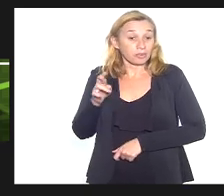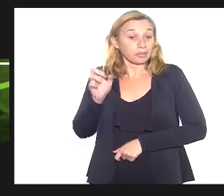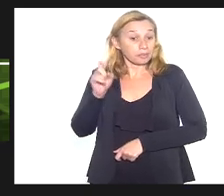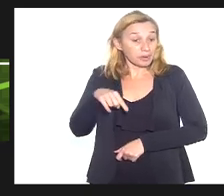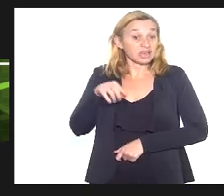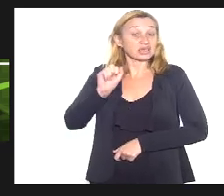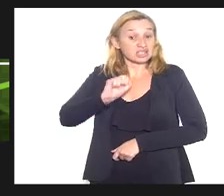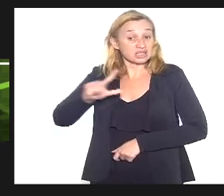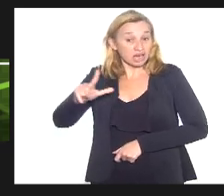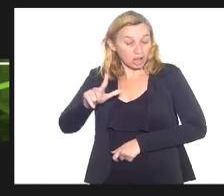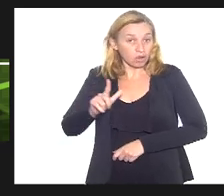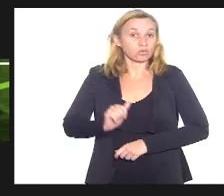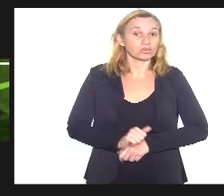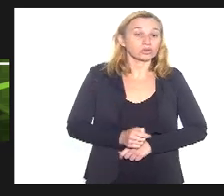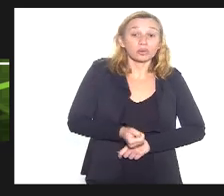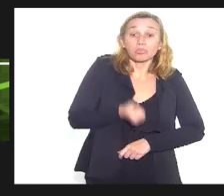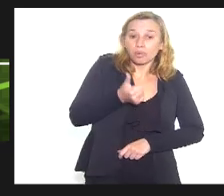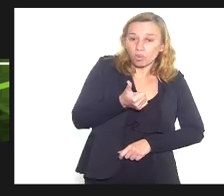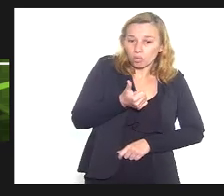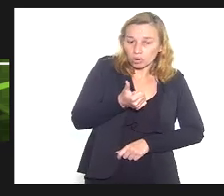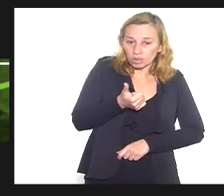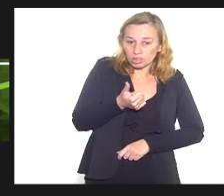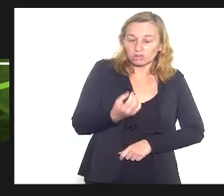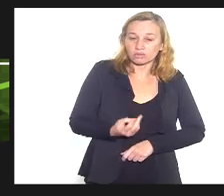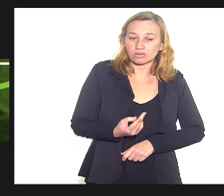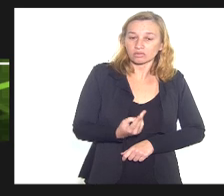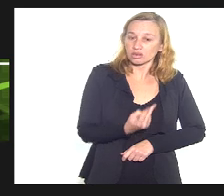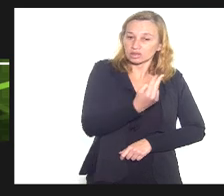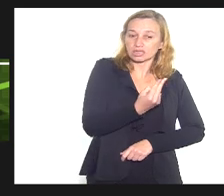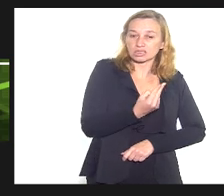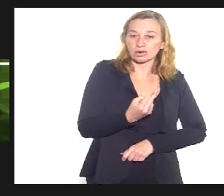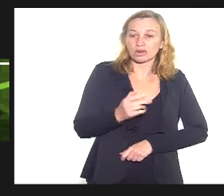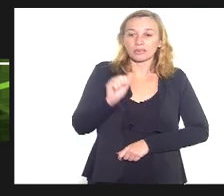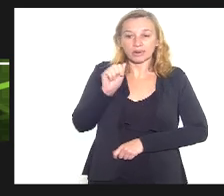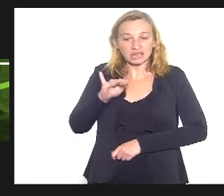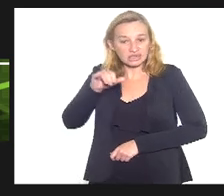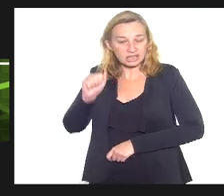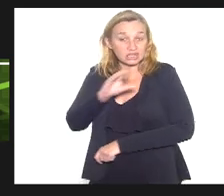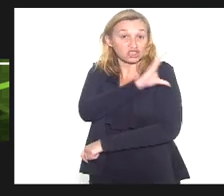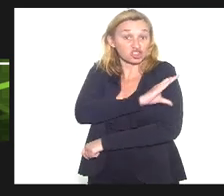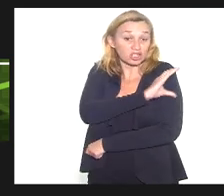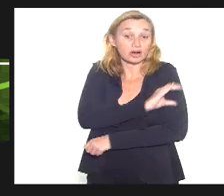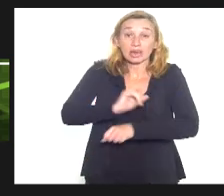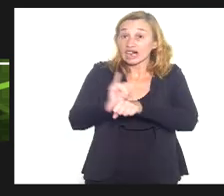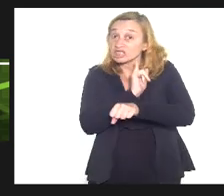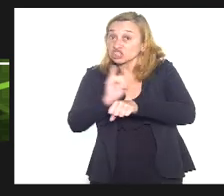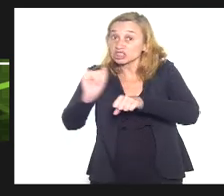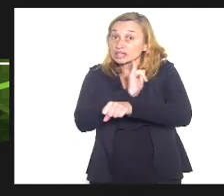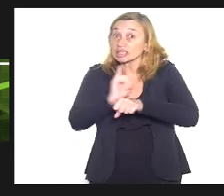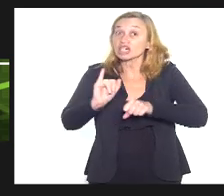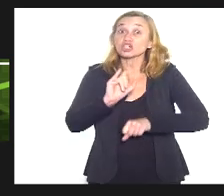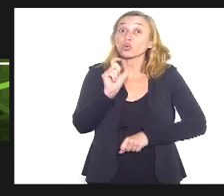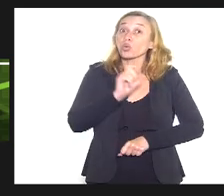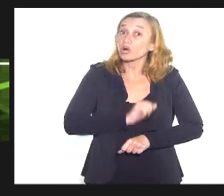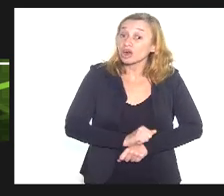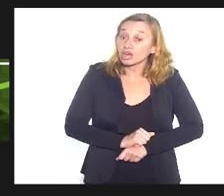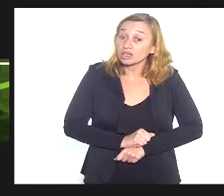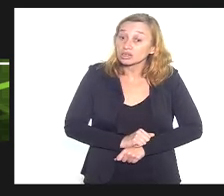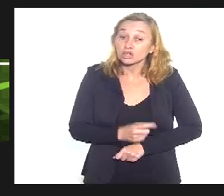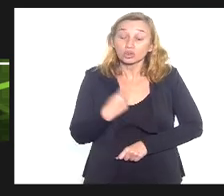e muita pouca prioridade à bacia de Campos, que é estratégica dos